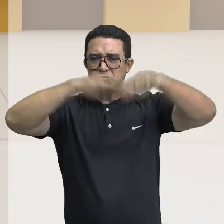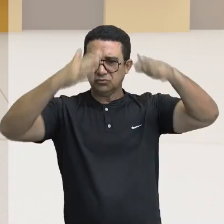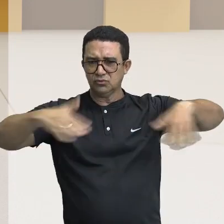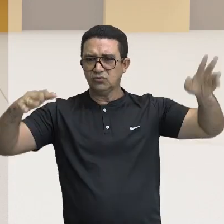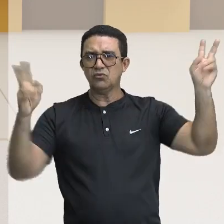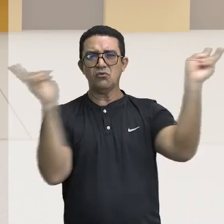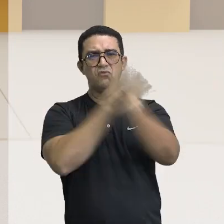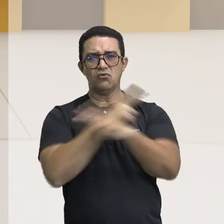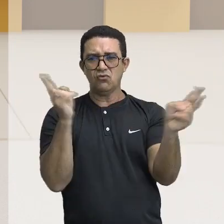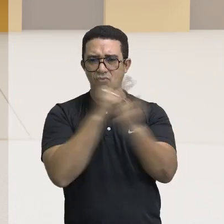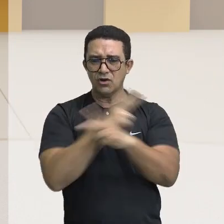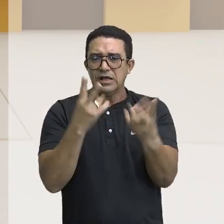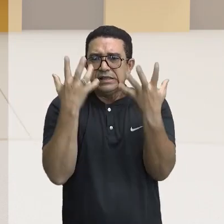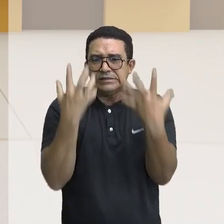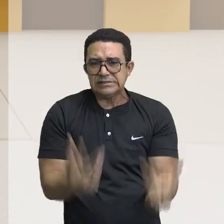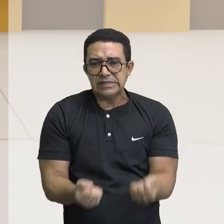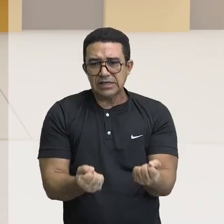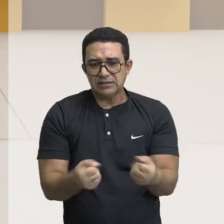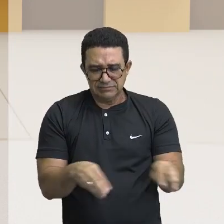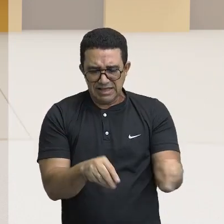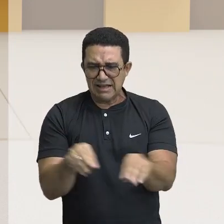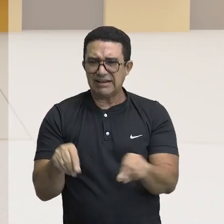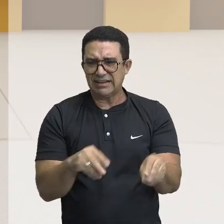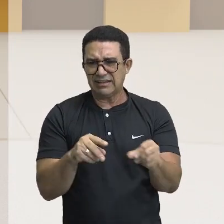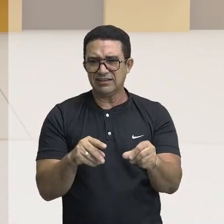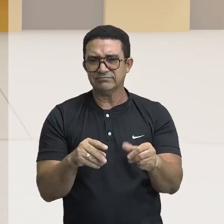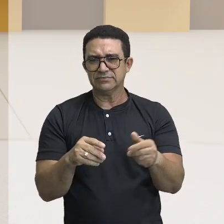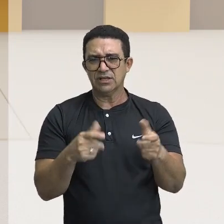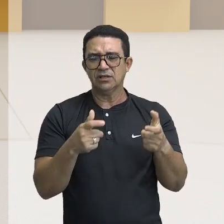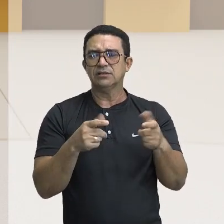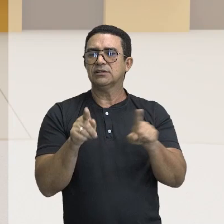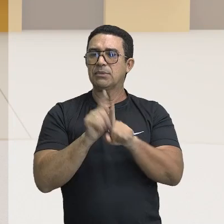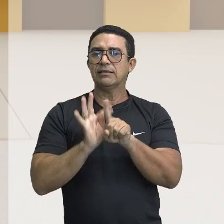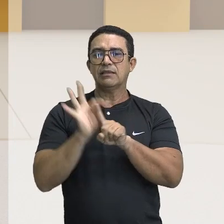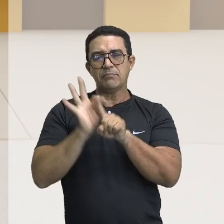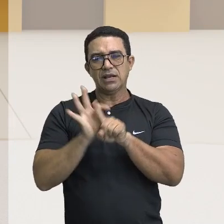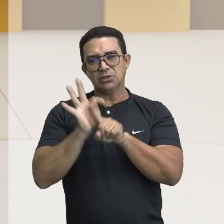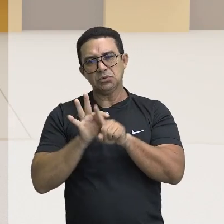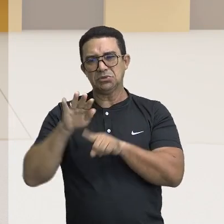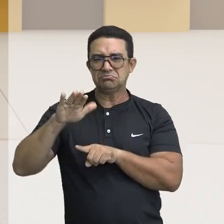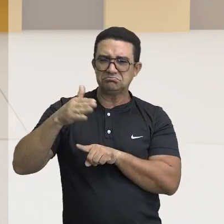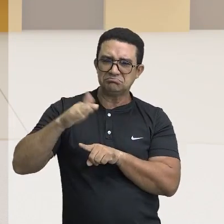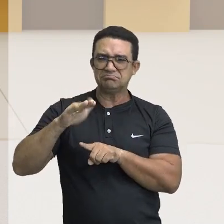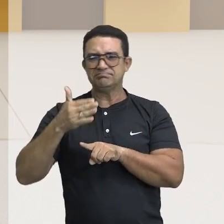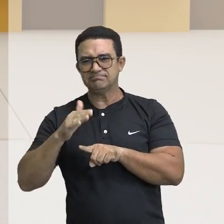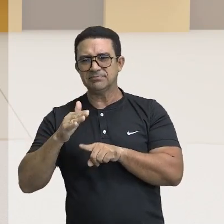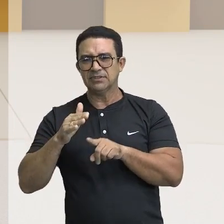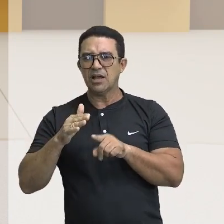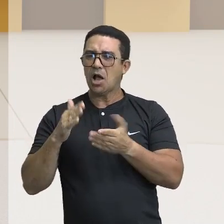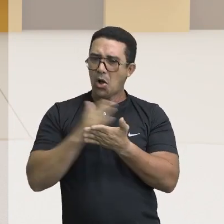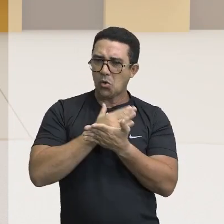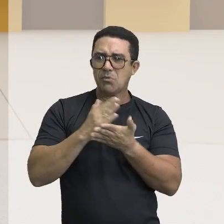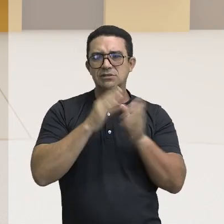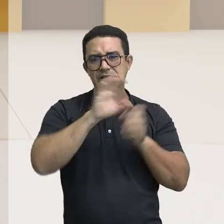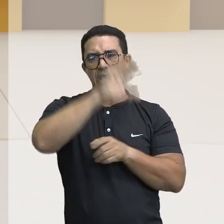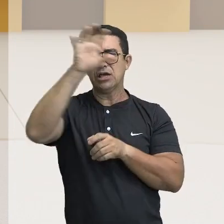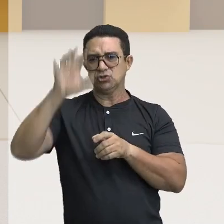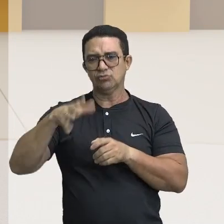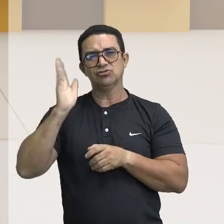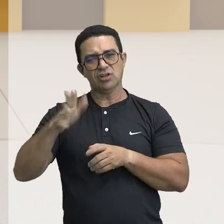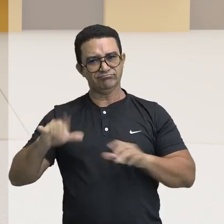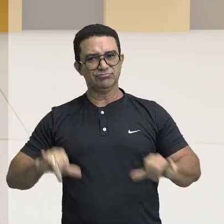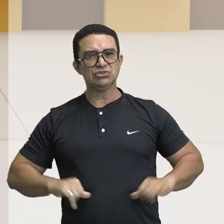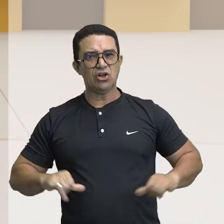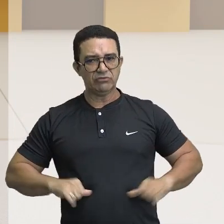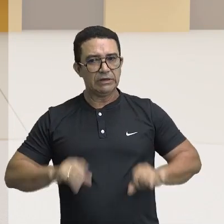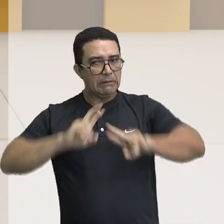secas prolongadas e desertificação. Regiões de temperaturas amenas já têm sofrido com as ondas de calor,